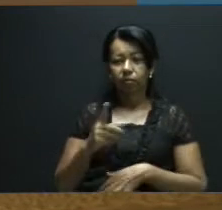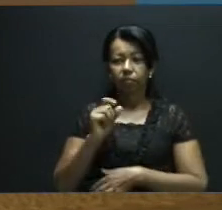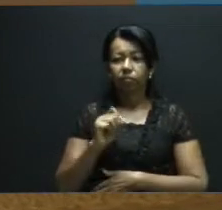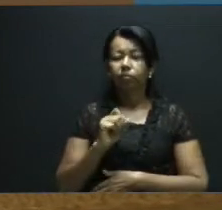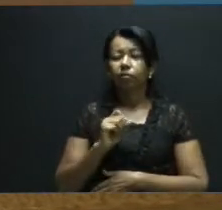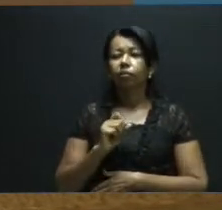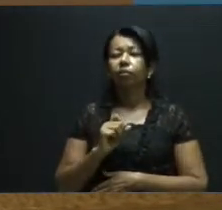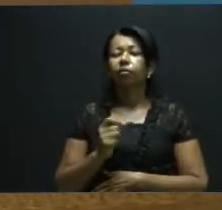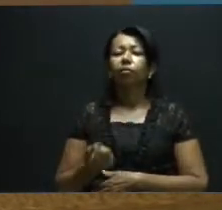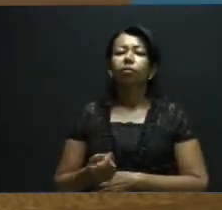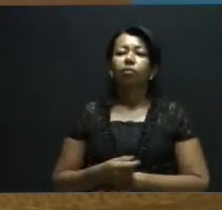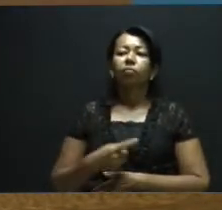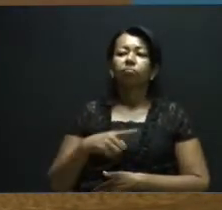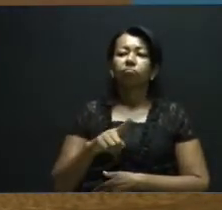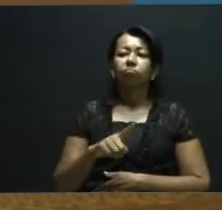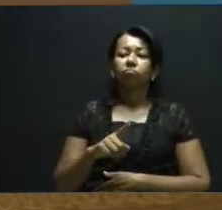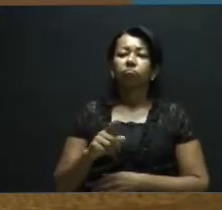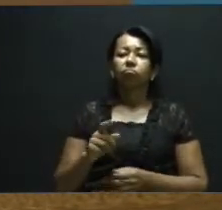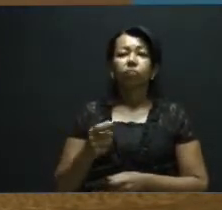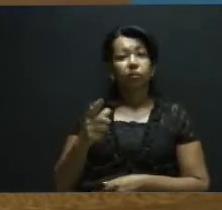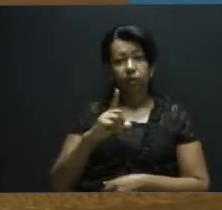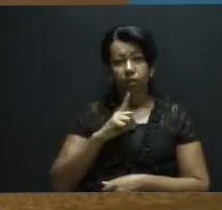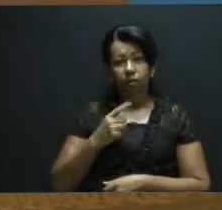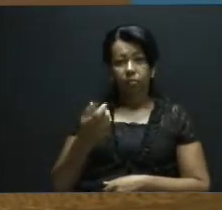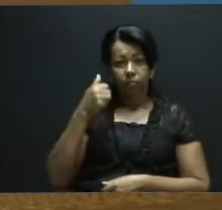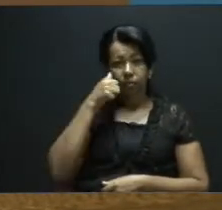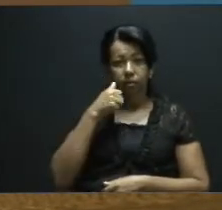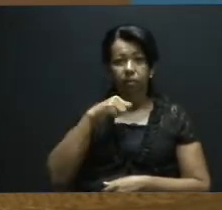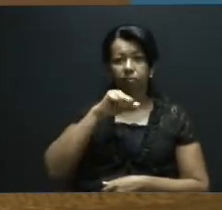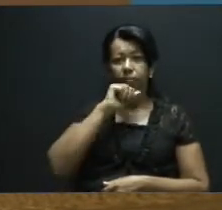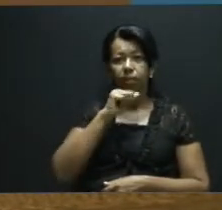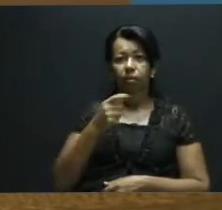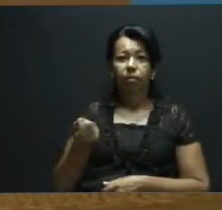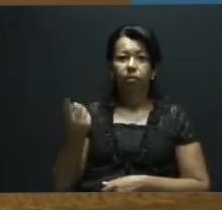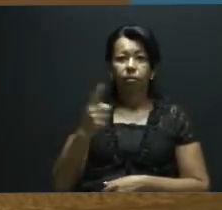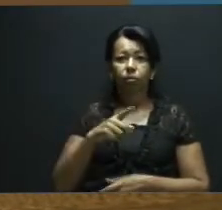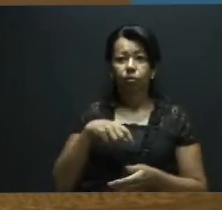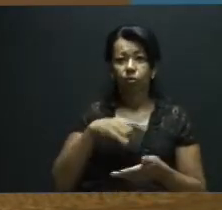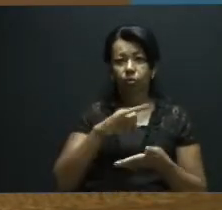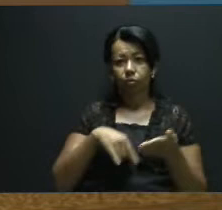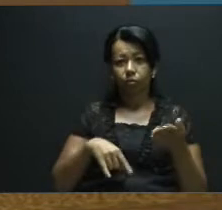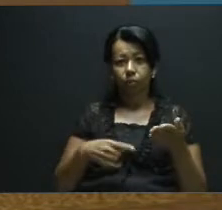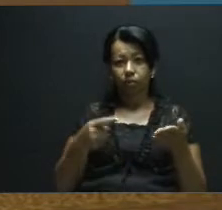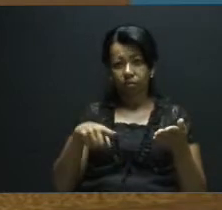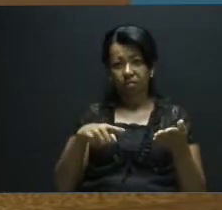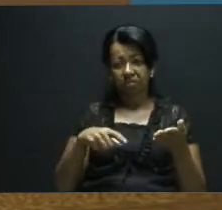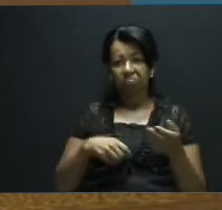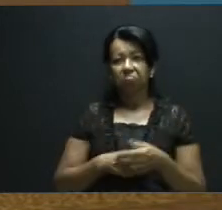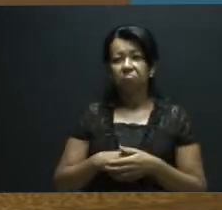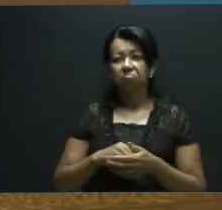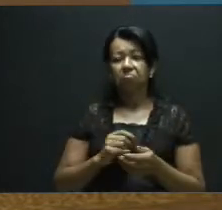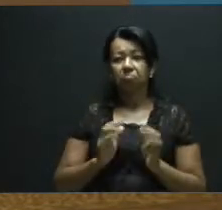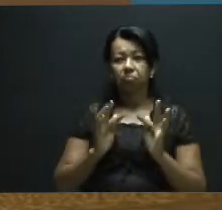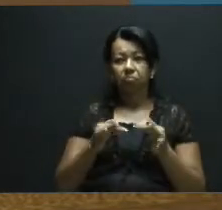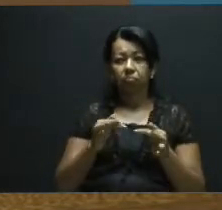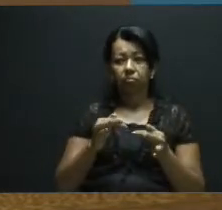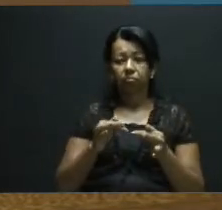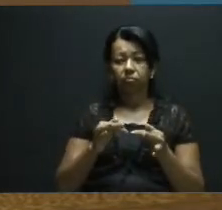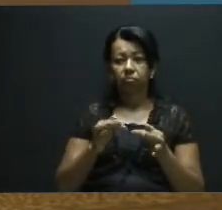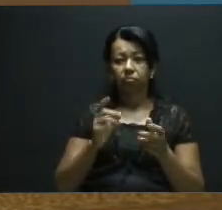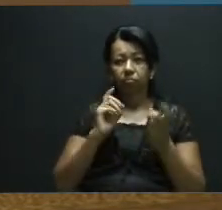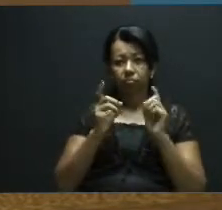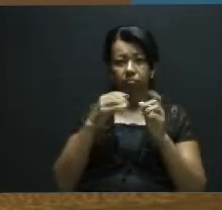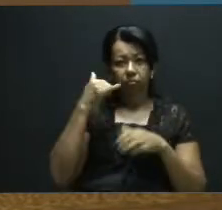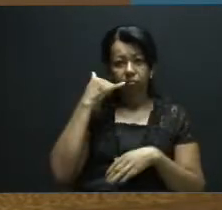estamos ali com a mãe que nos trouxe um documento aqui eu acabar a sessão a que ligarei para a secretária de